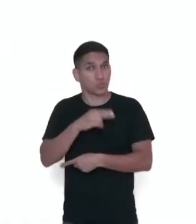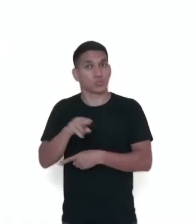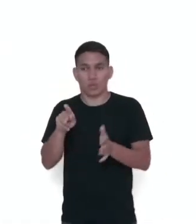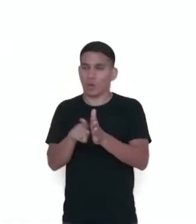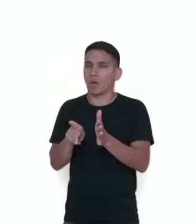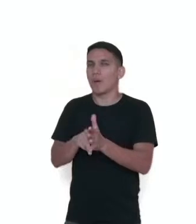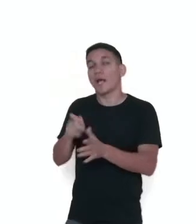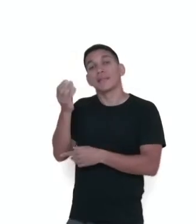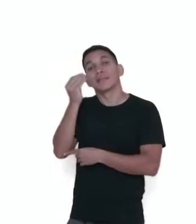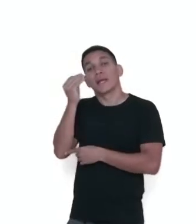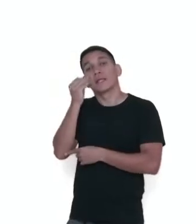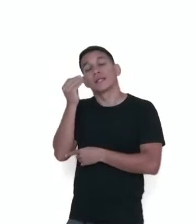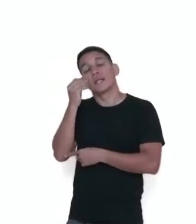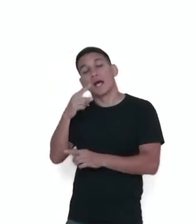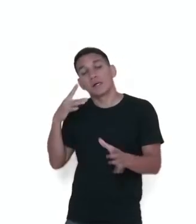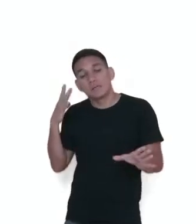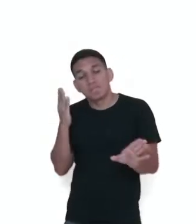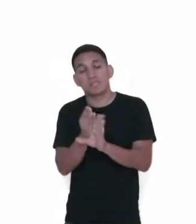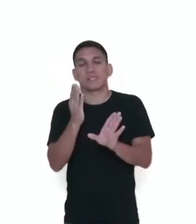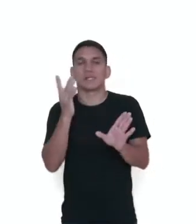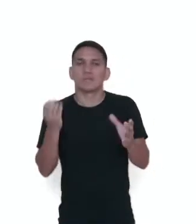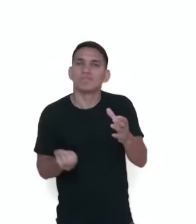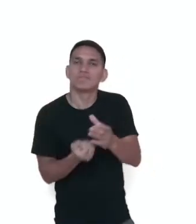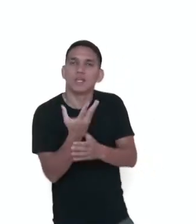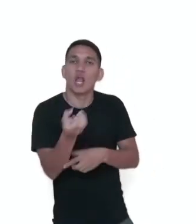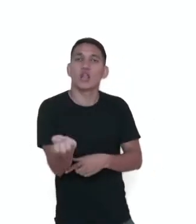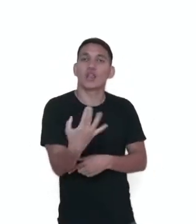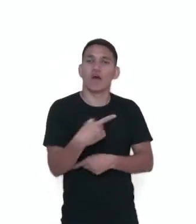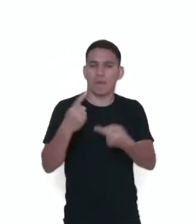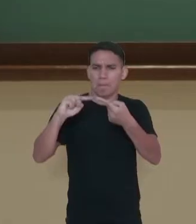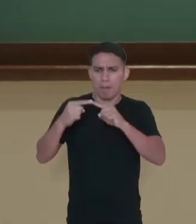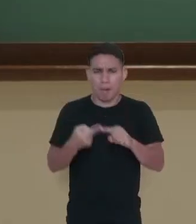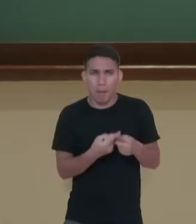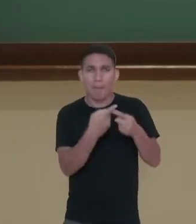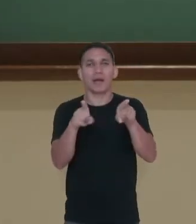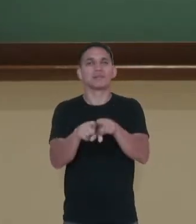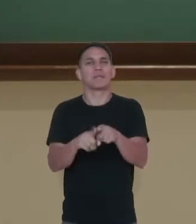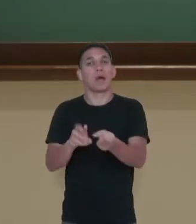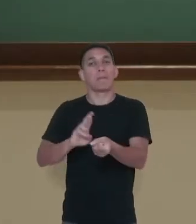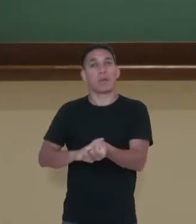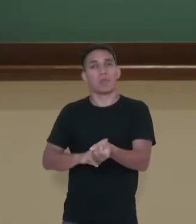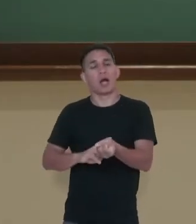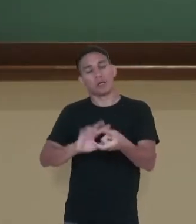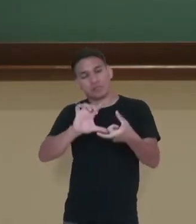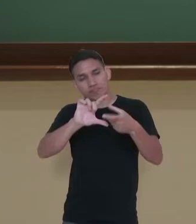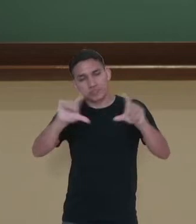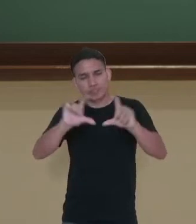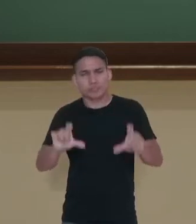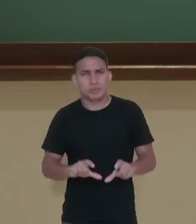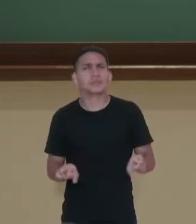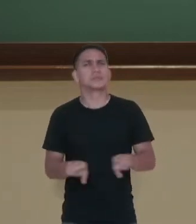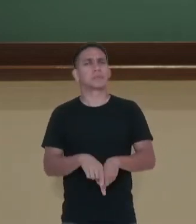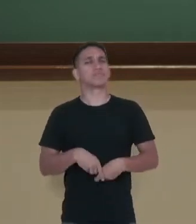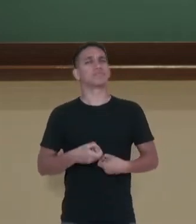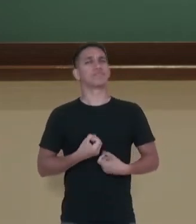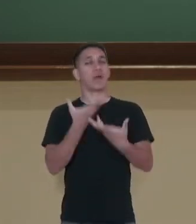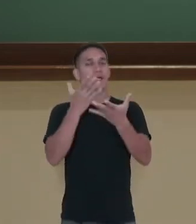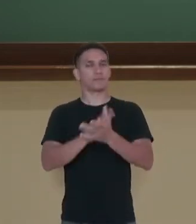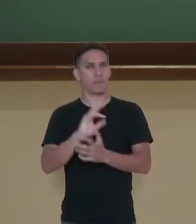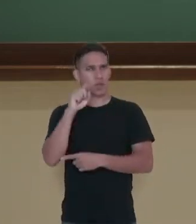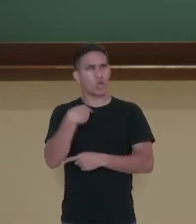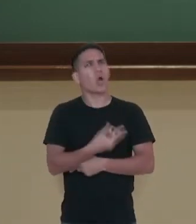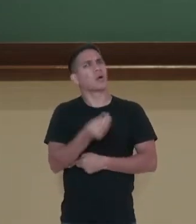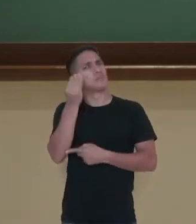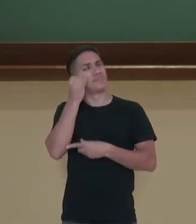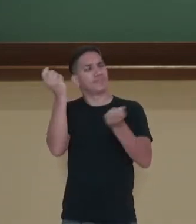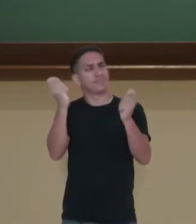com o intuito de descobrir e criar novas melodias, arranjos e canções? Podemos dizer que uma das formas de